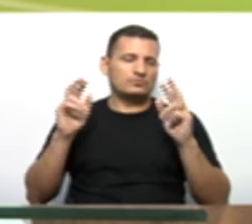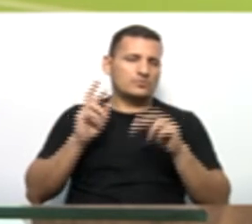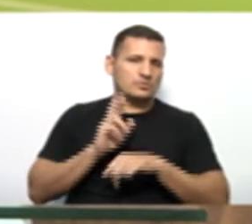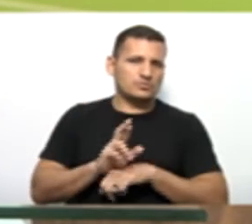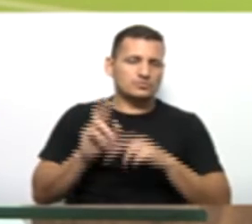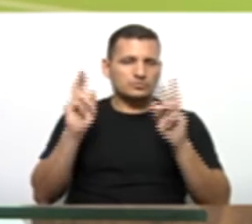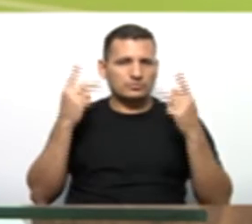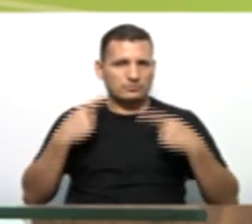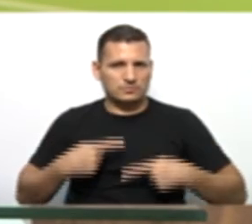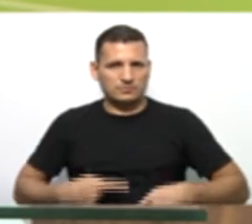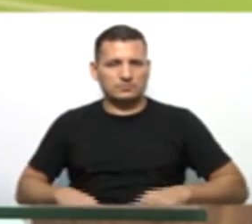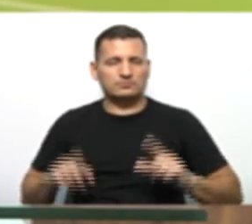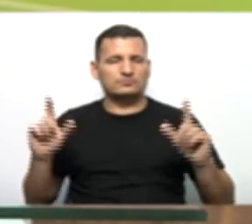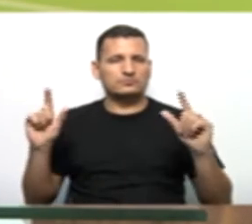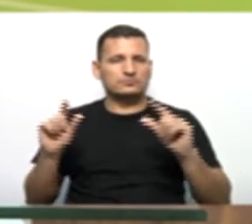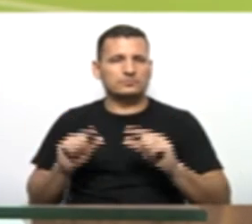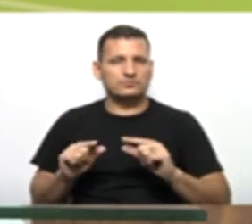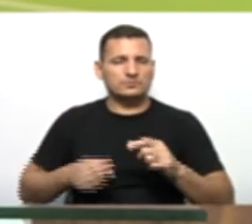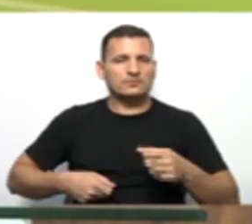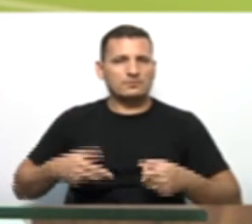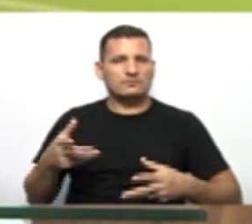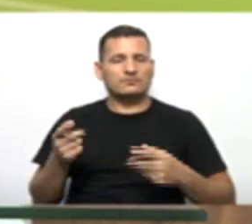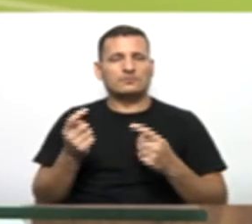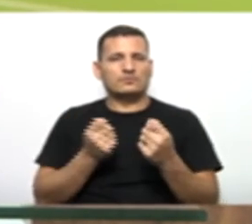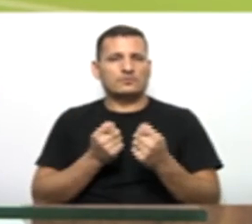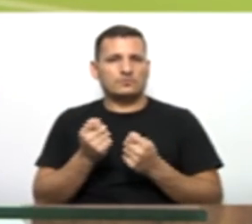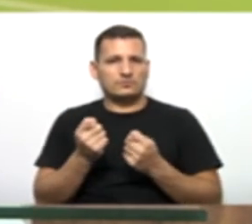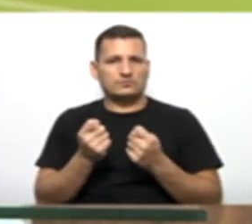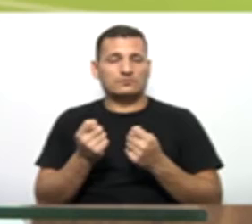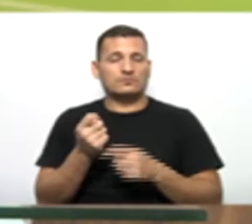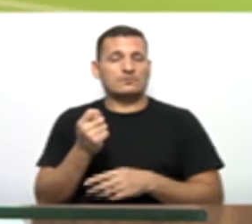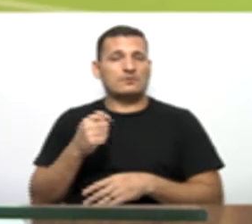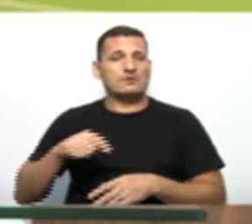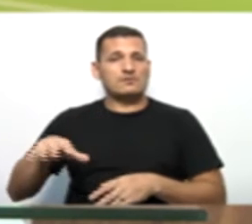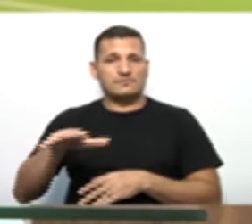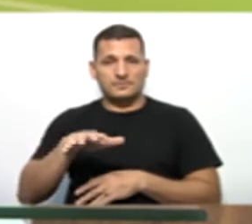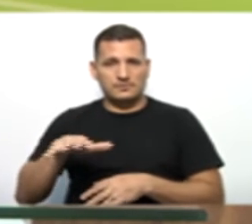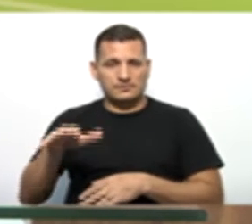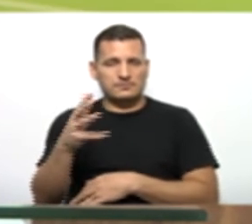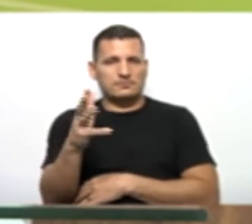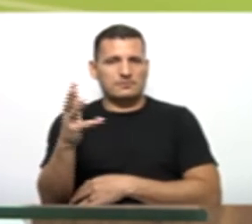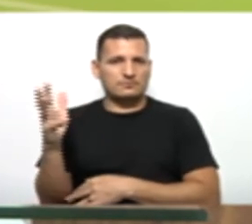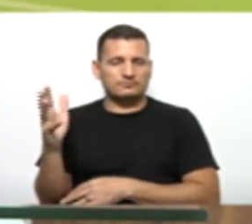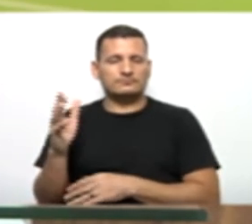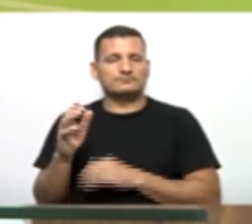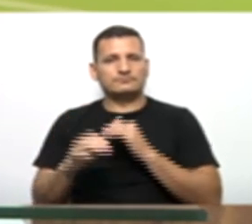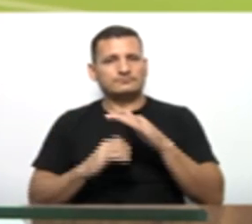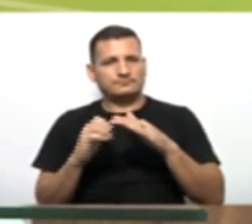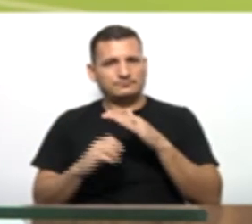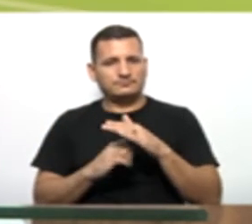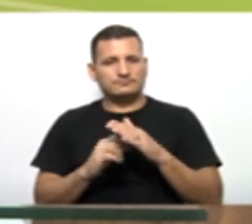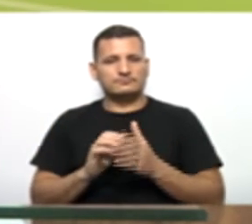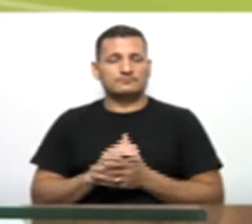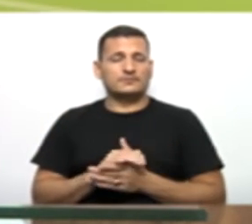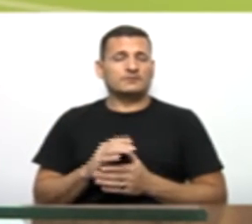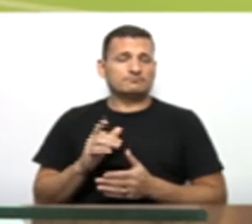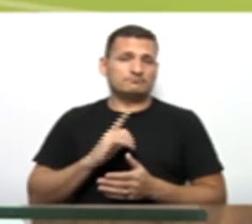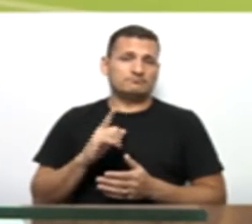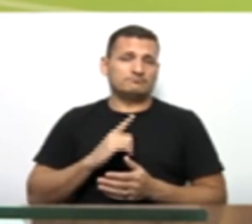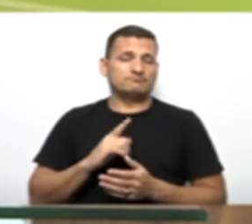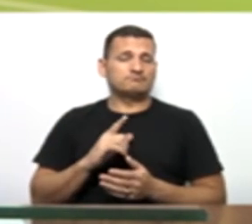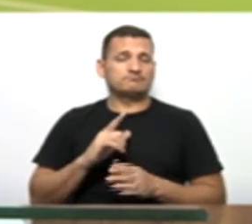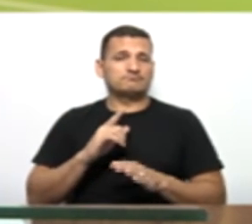reduzir os custos econômicos e ambientais da empresa. Nesse caso, a gente tem duas hipóteses.